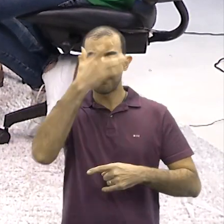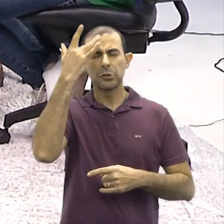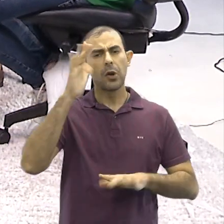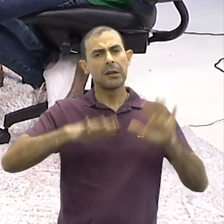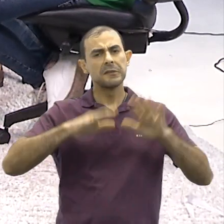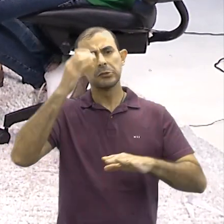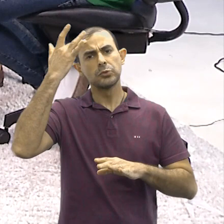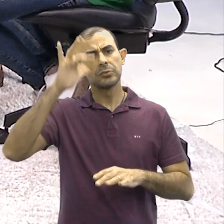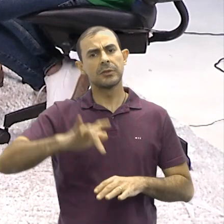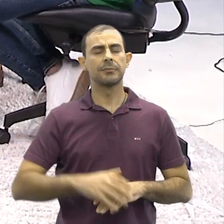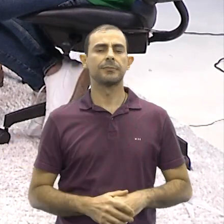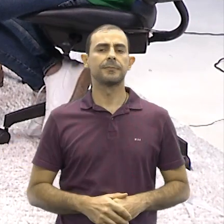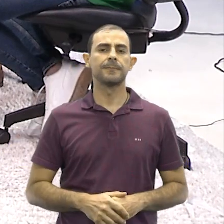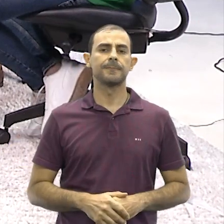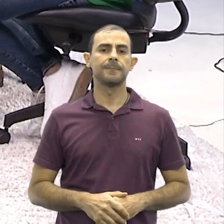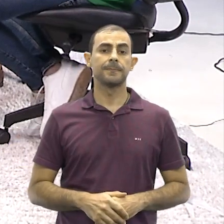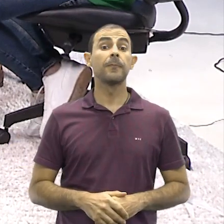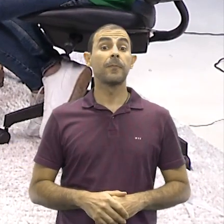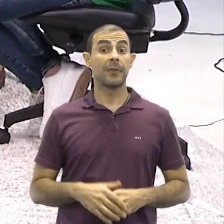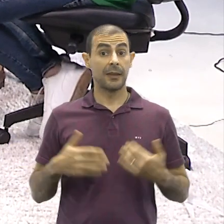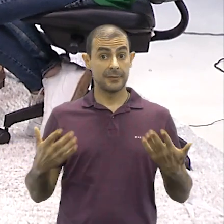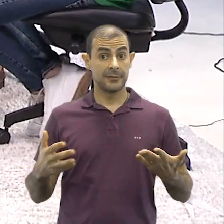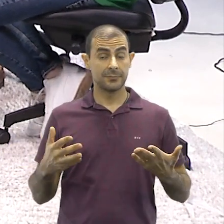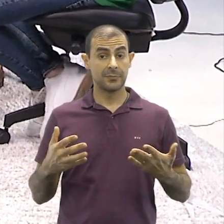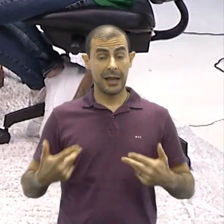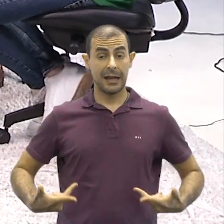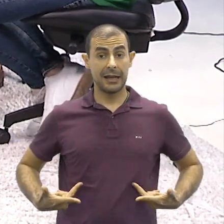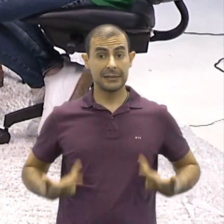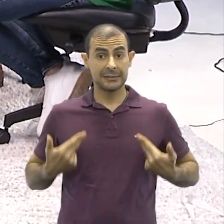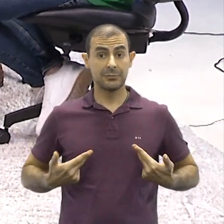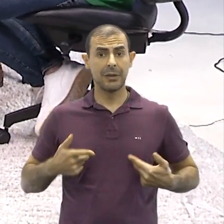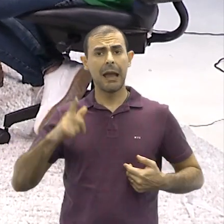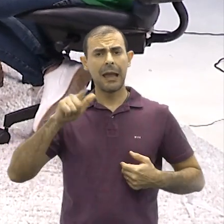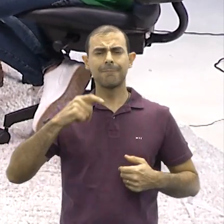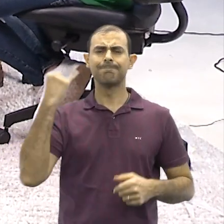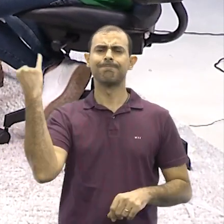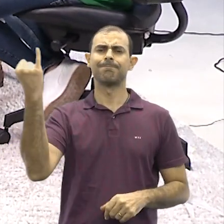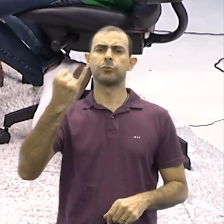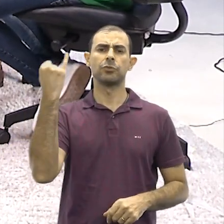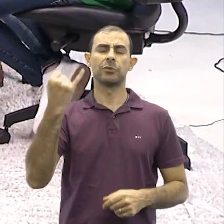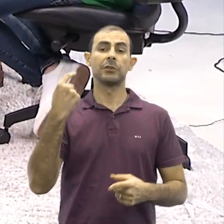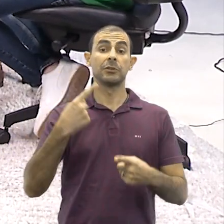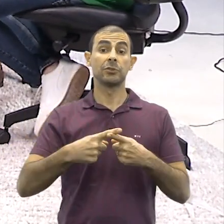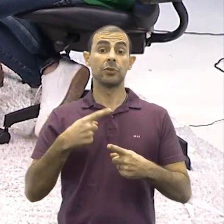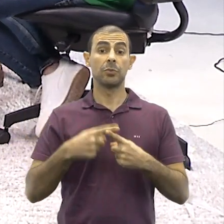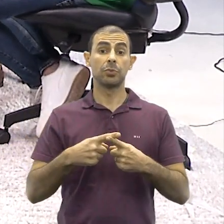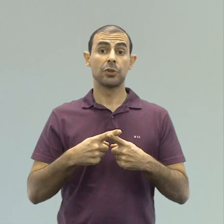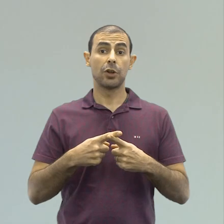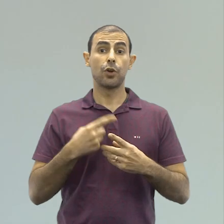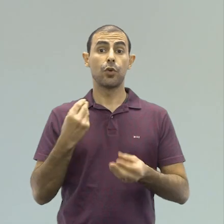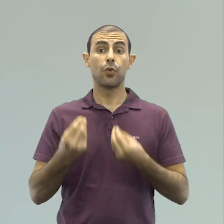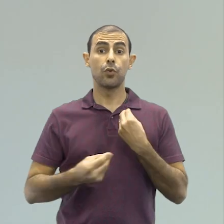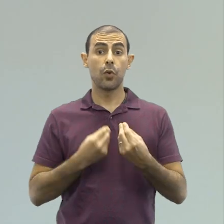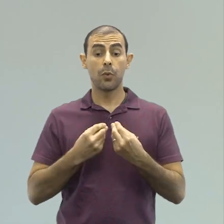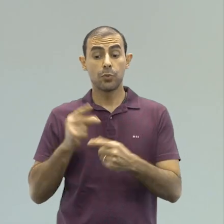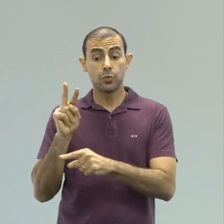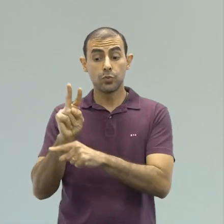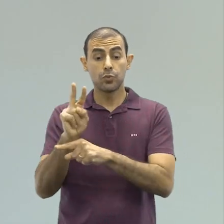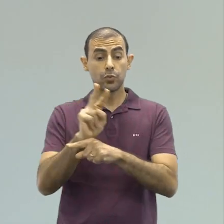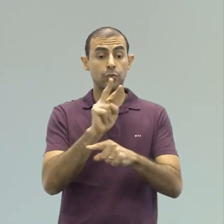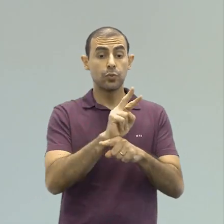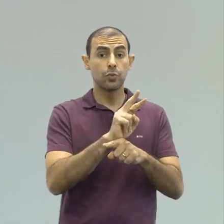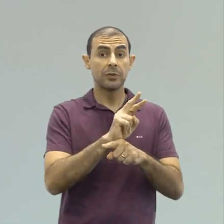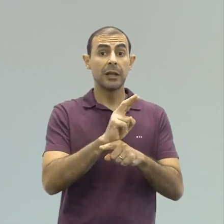importância da castração para o animal? Bom, a castração ela é fundamental, primeiro, pela questão do controle populacional. Por isso